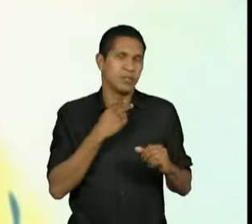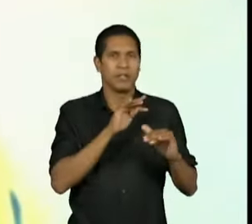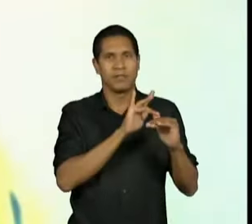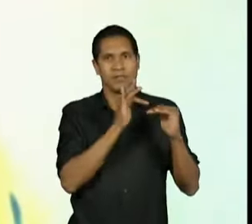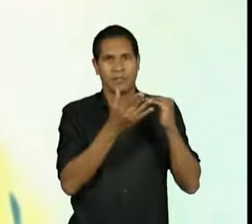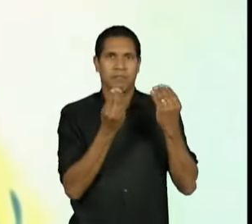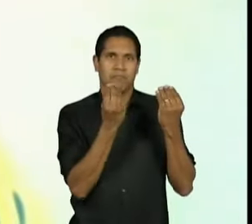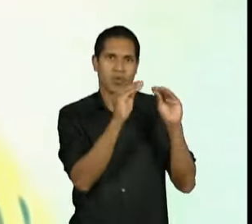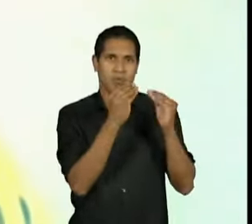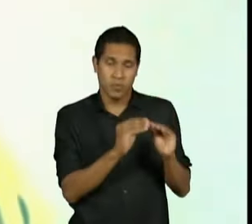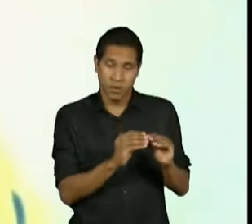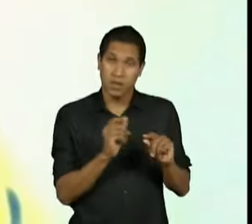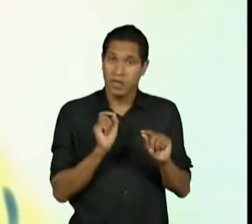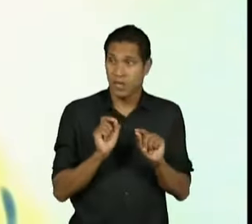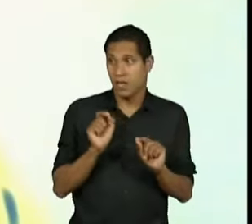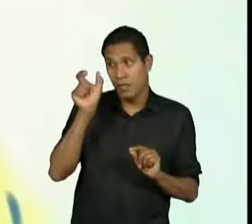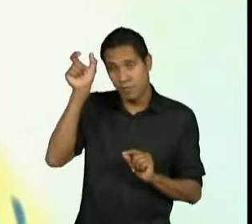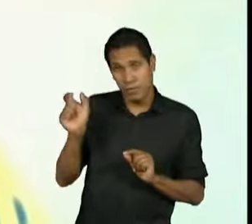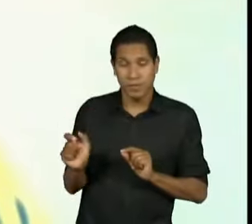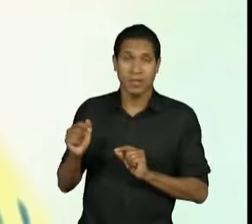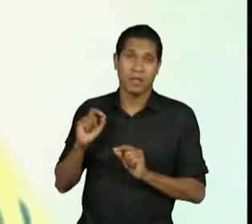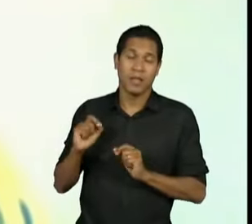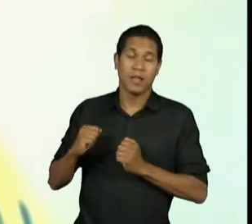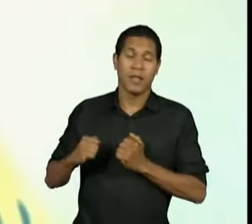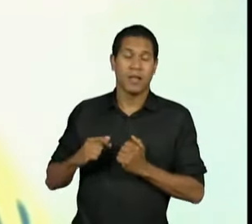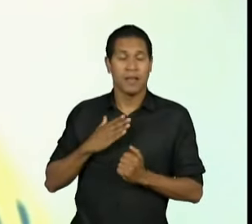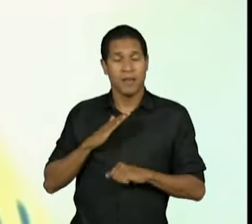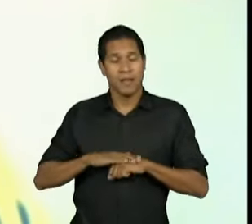dar a impressão que essa pessoa estivesse